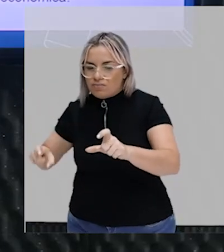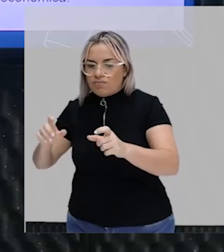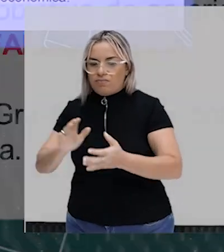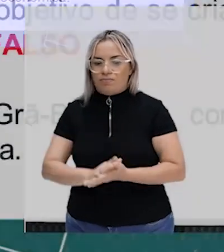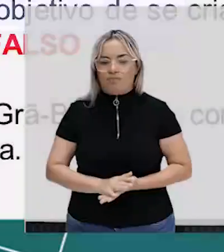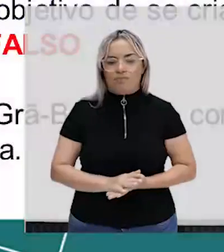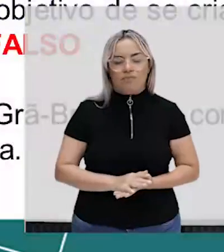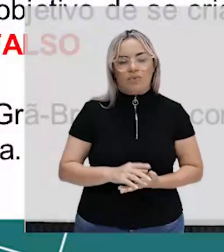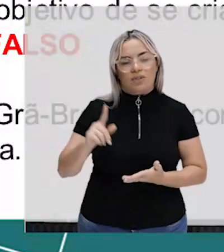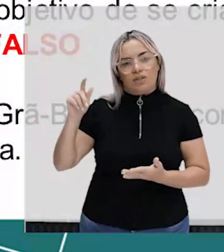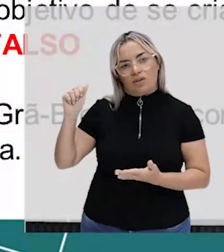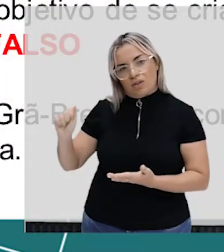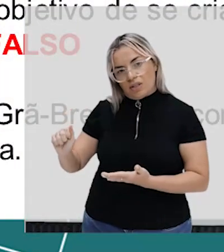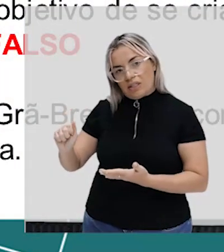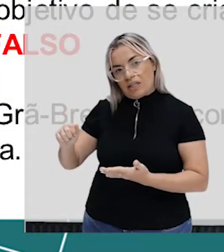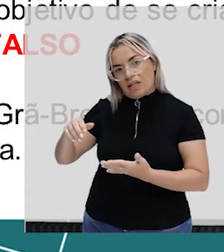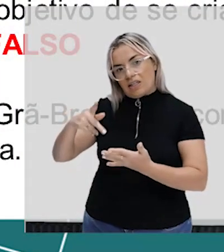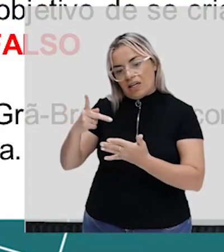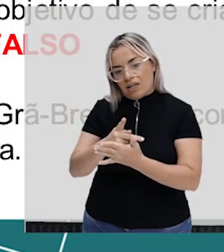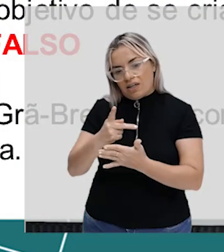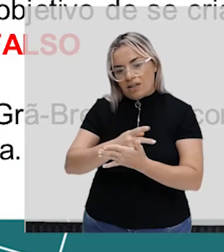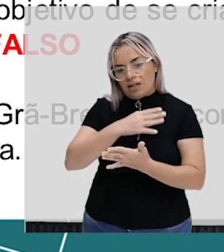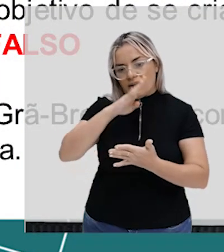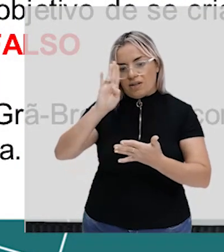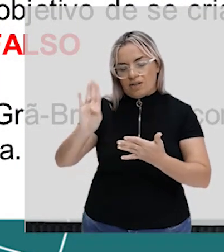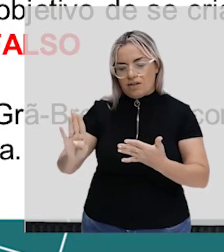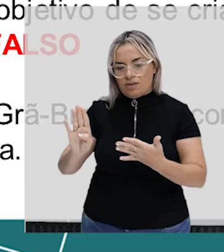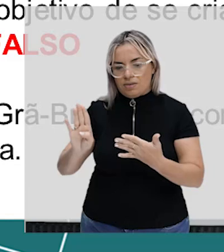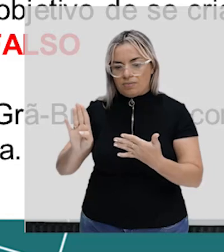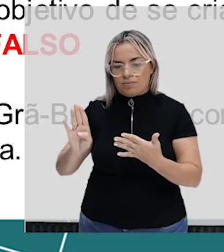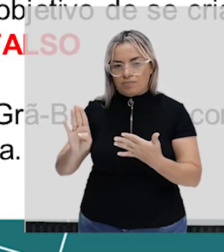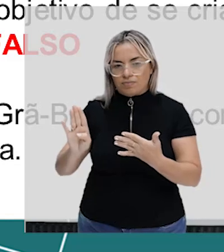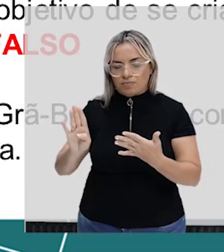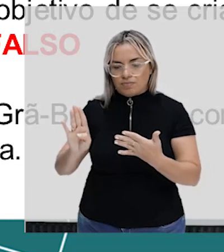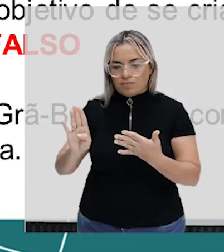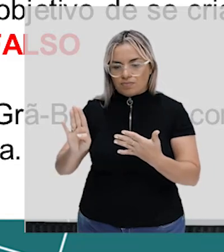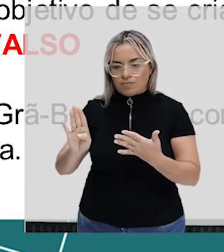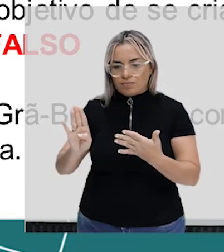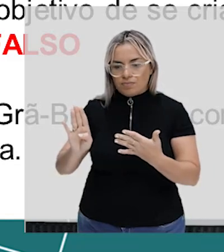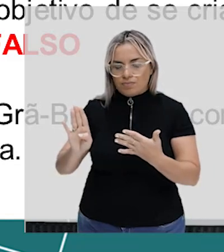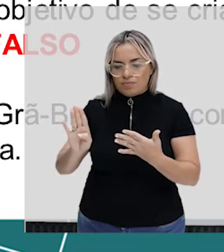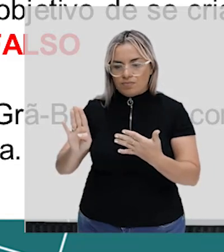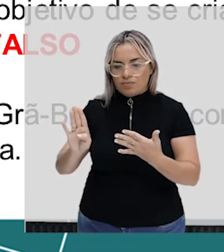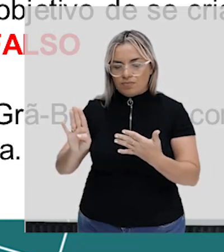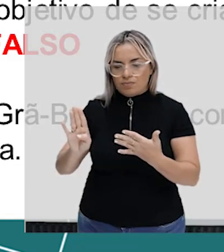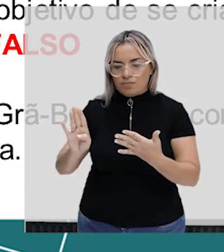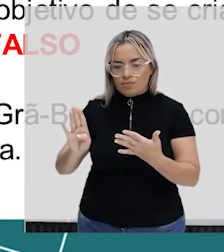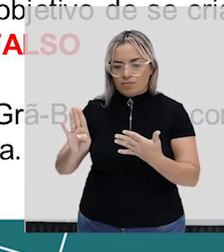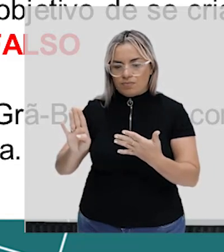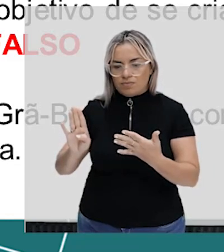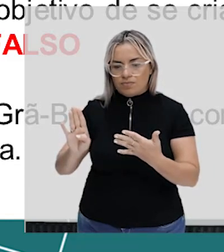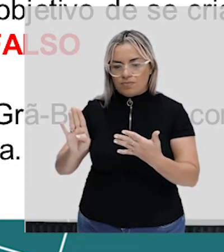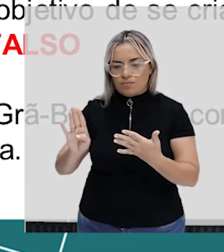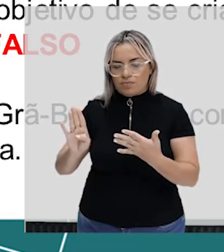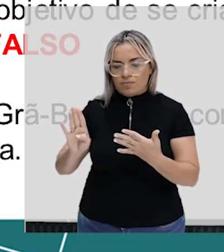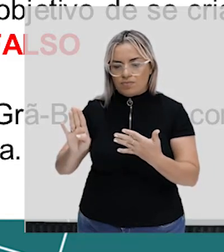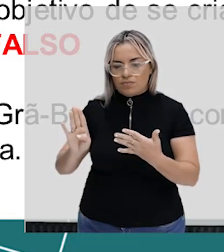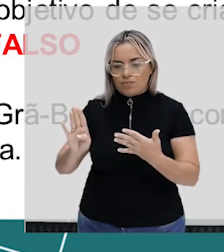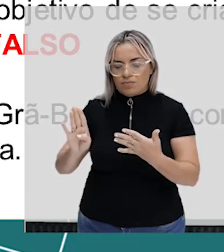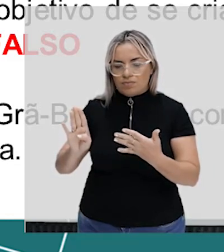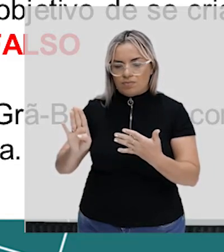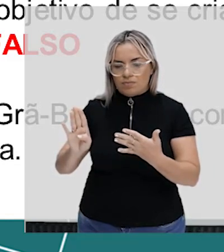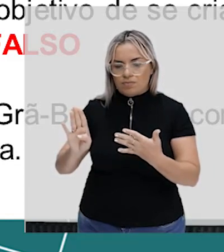Letra B. A Irlanda do Norte é uma nação independente da Grã-Bretanha, com quem forma apenas uma